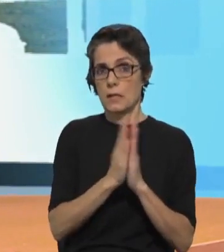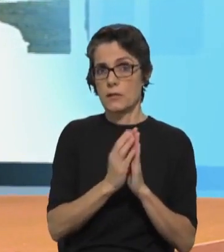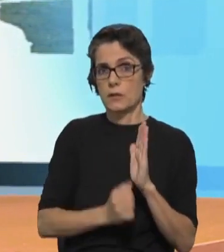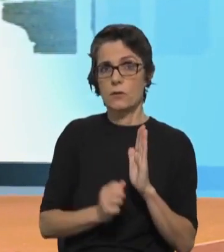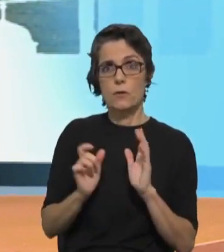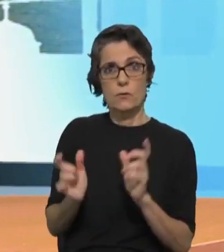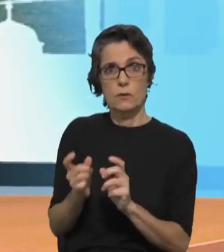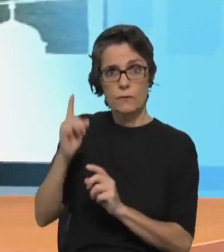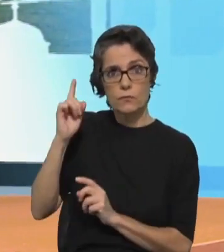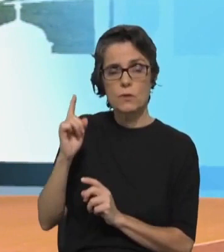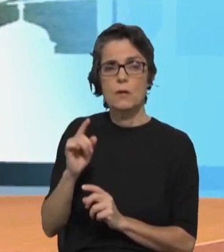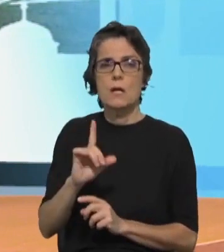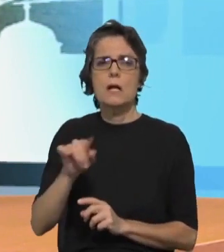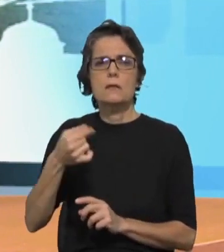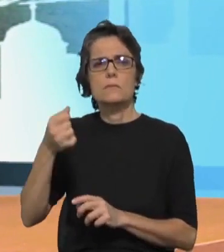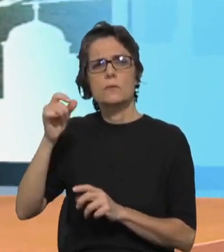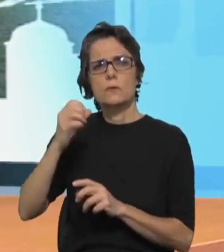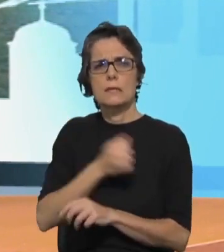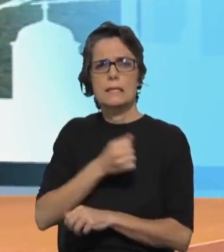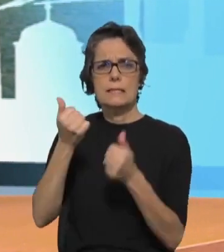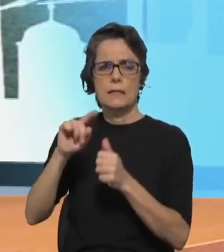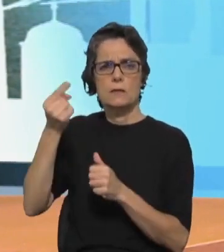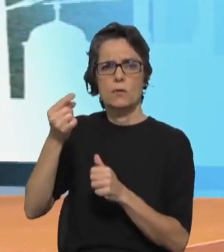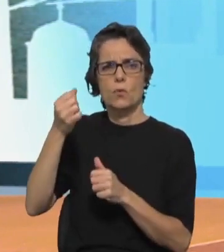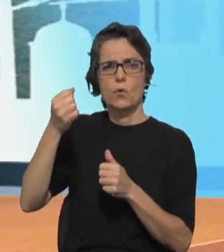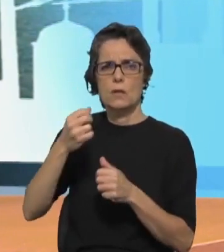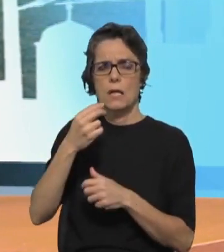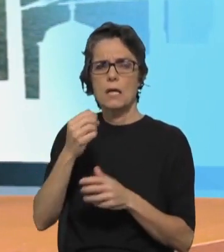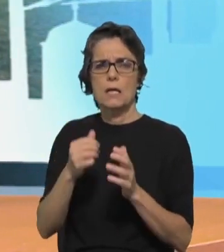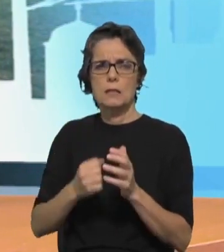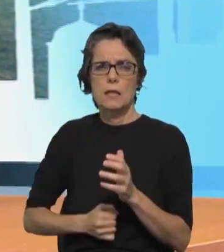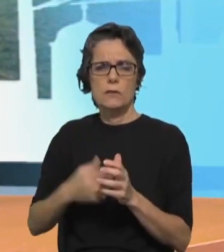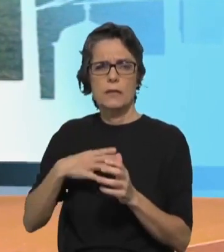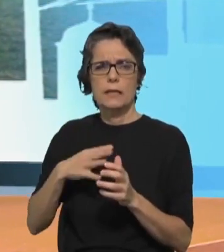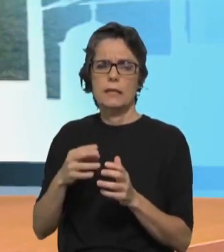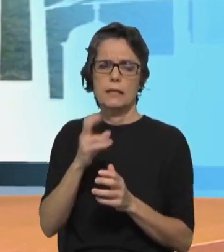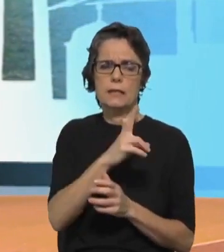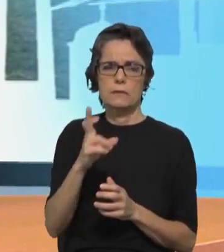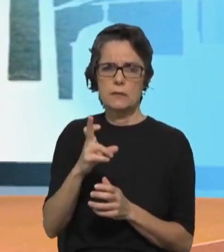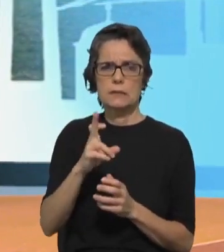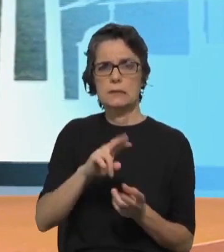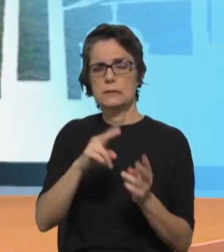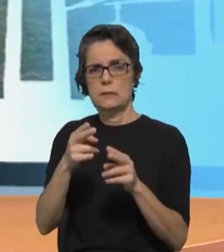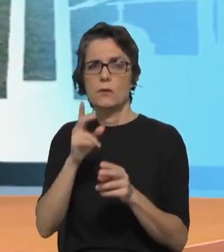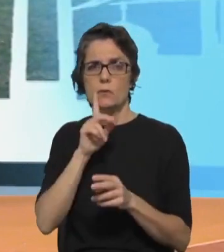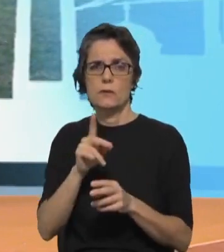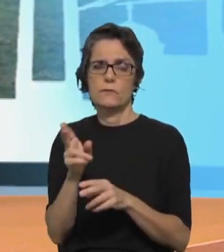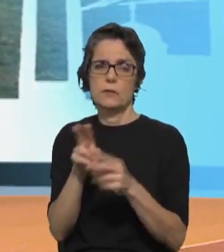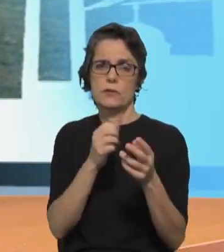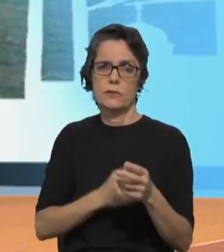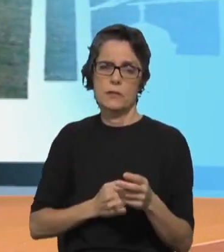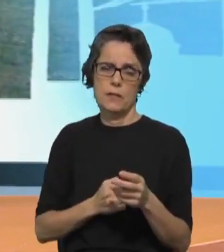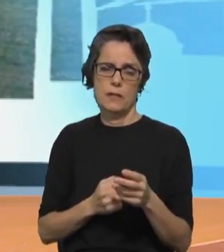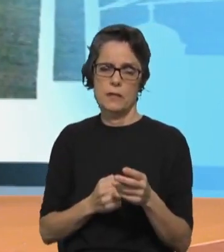há um conjunto de manifestações noutras cidades de católicos a exigir a devolução da Rádio Renascença à Igreja Católica,